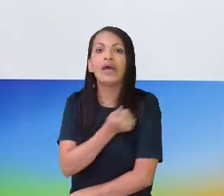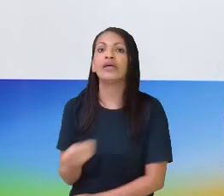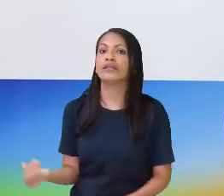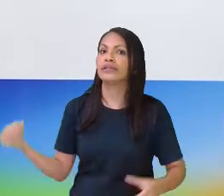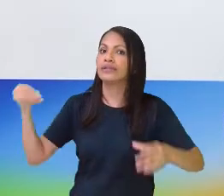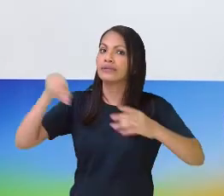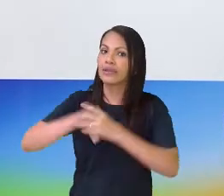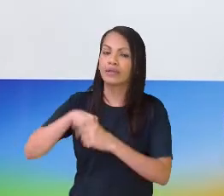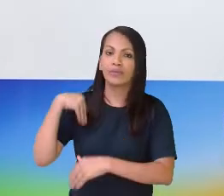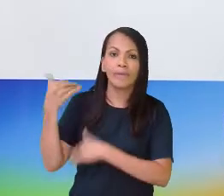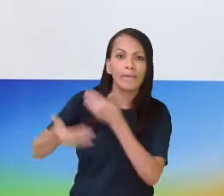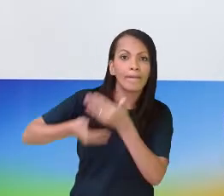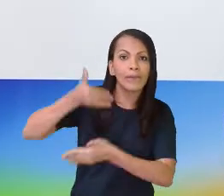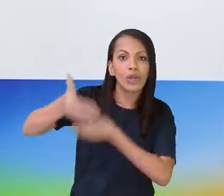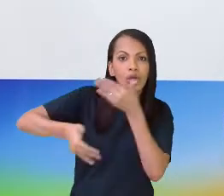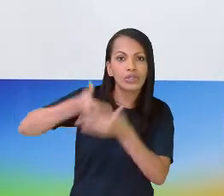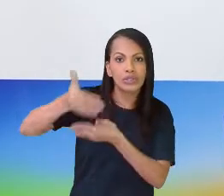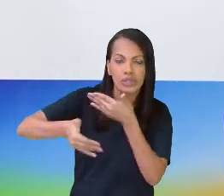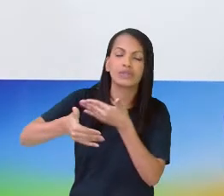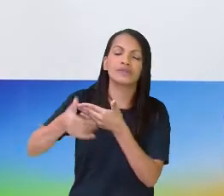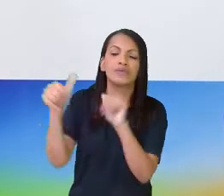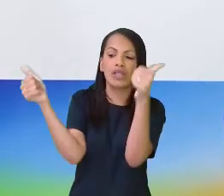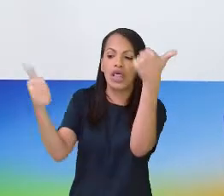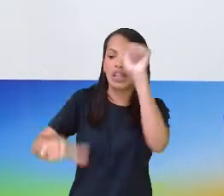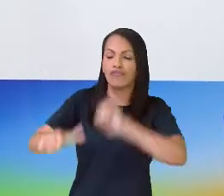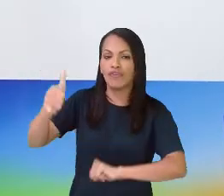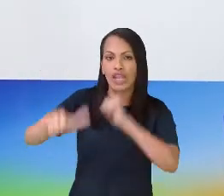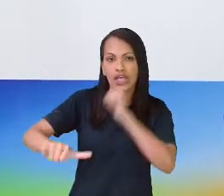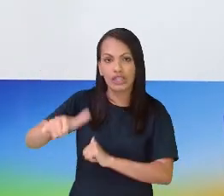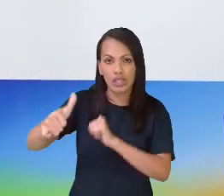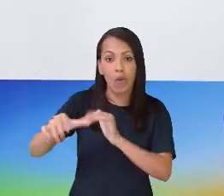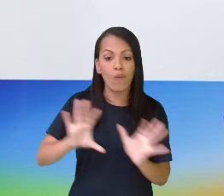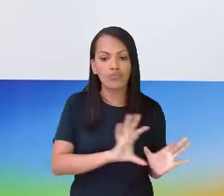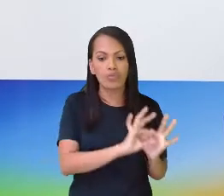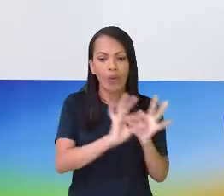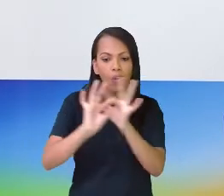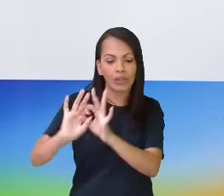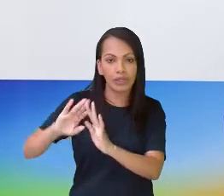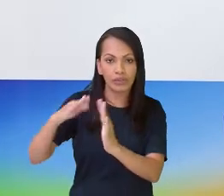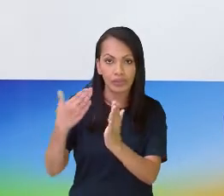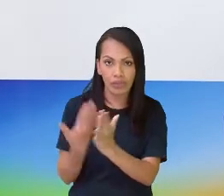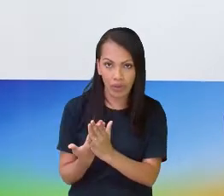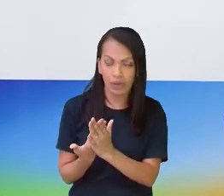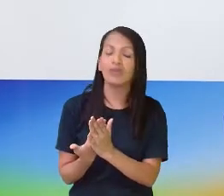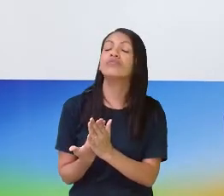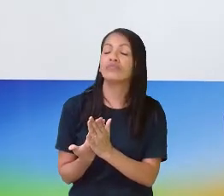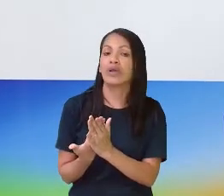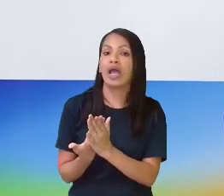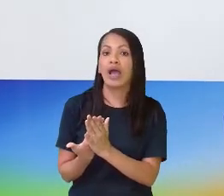processo de avaliação no contexto escolar, enquanto ambiente formal de aprendizagem.